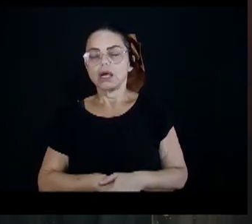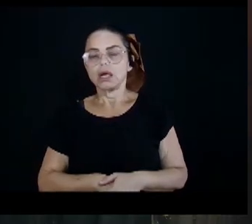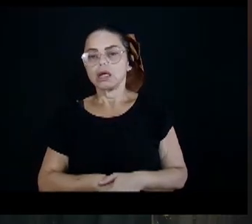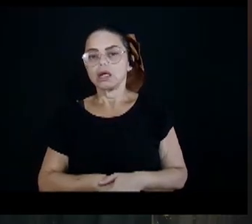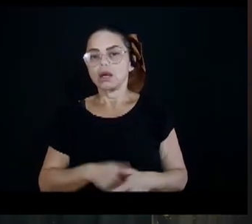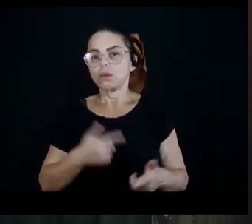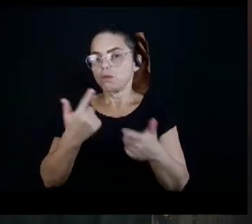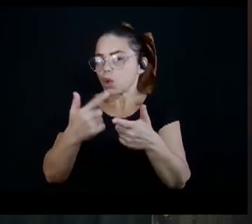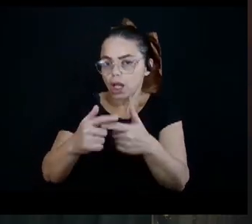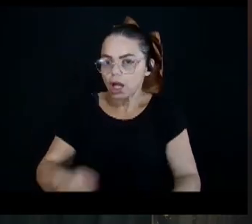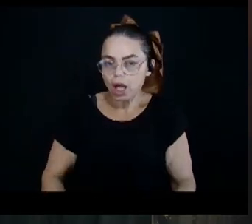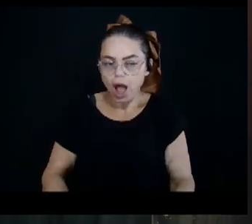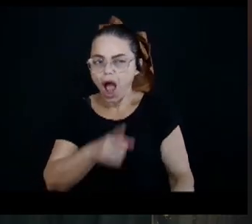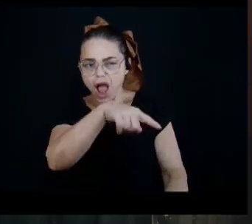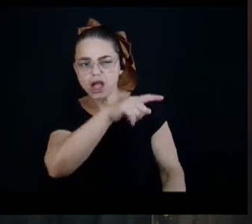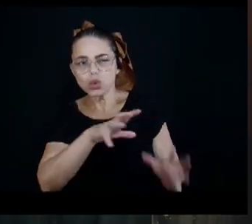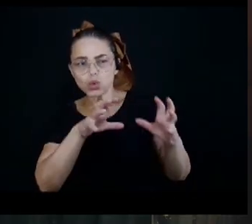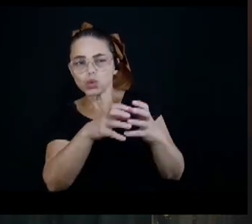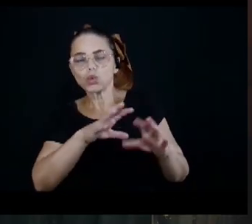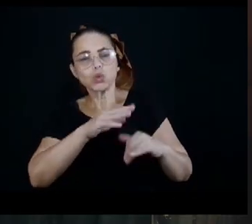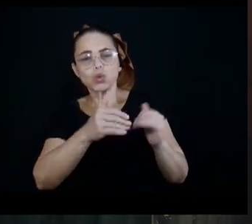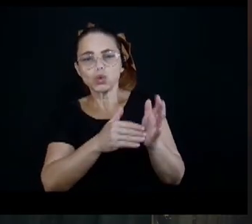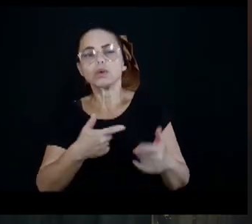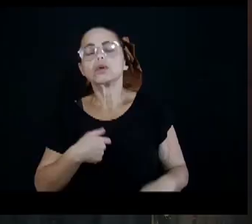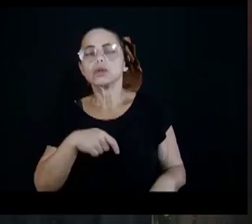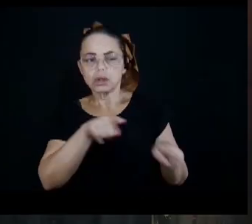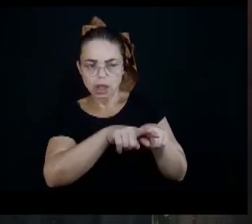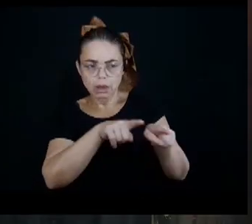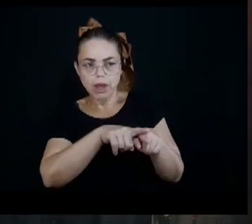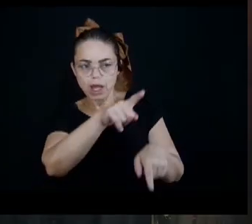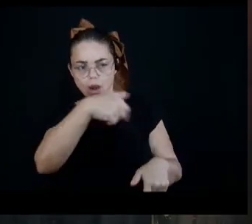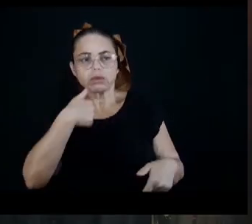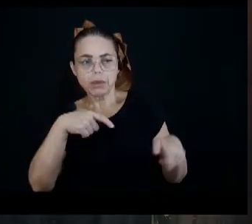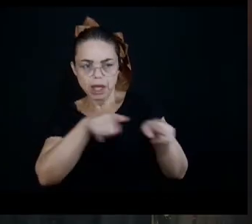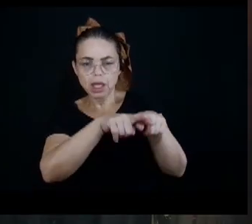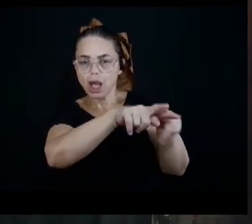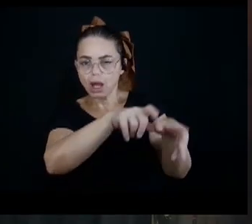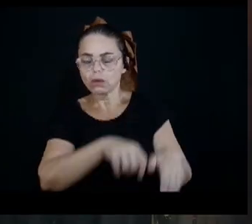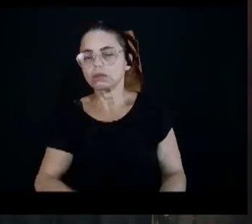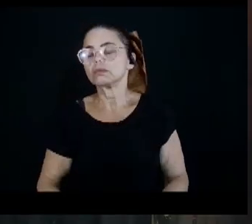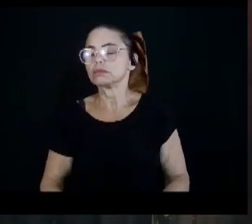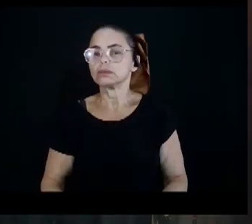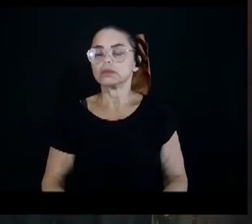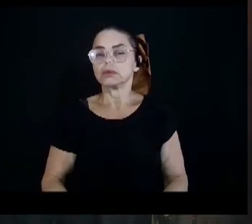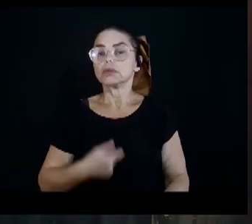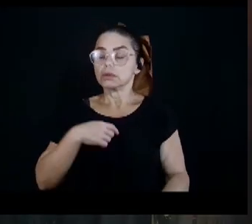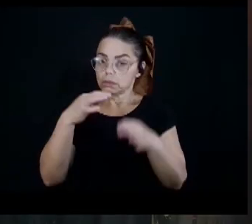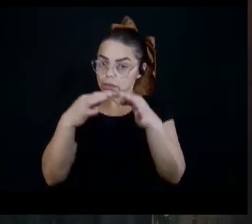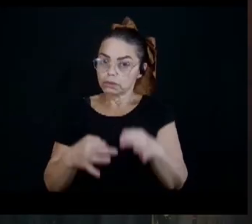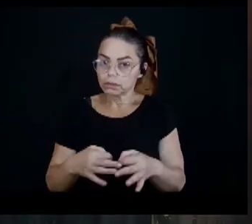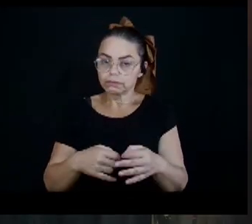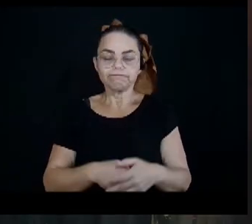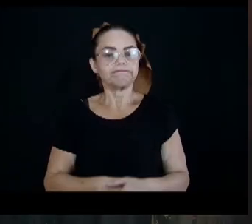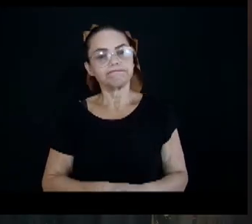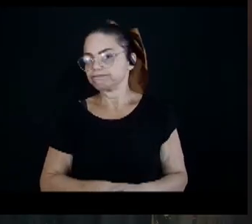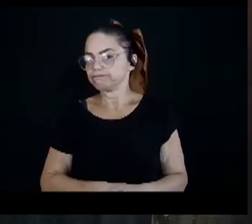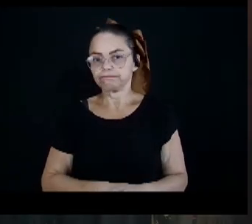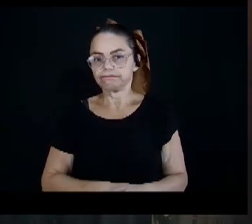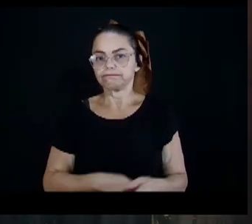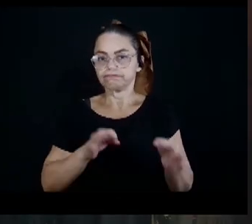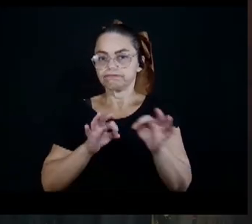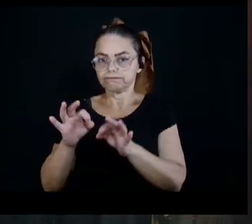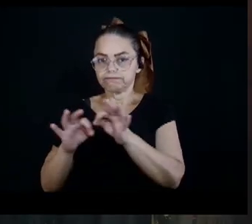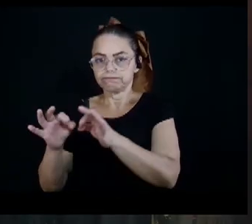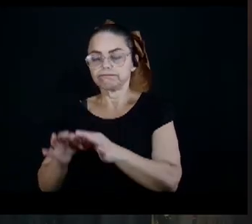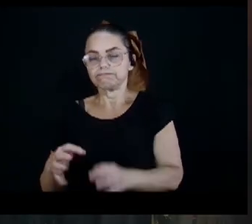o medicamento ele controla a fome fisiológica perfeitamente, mas ele não regula a emoção.